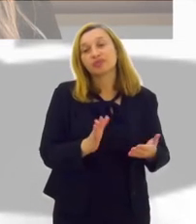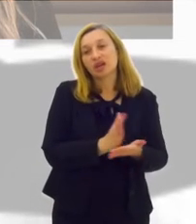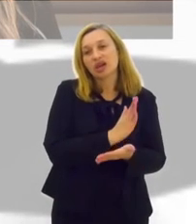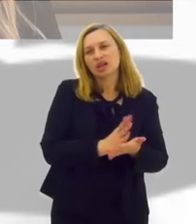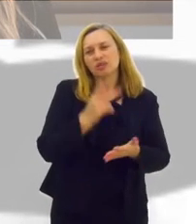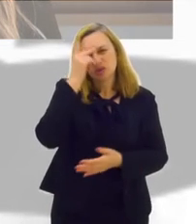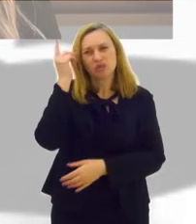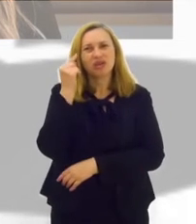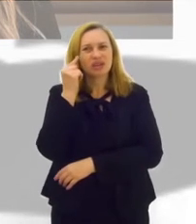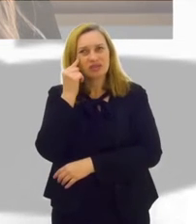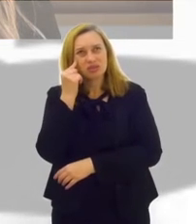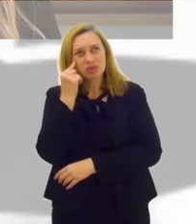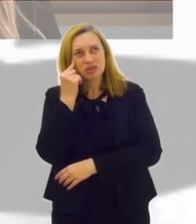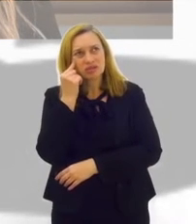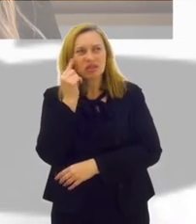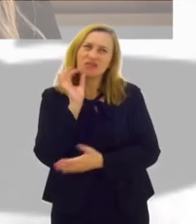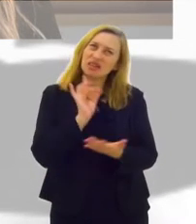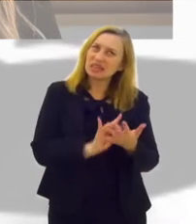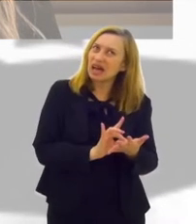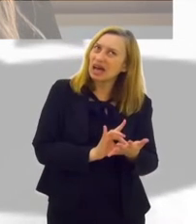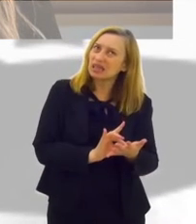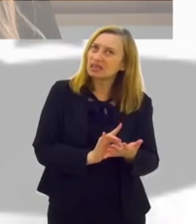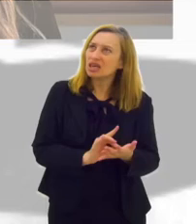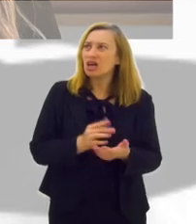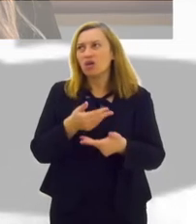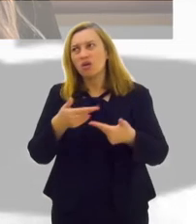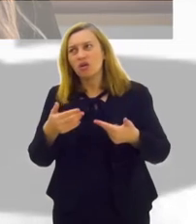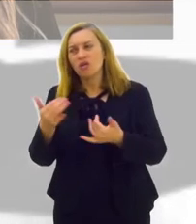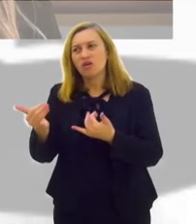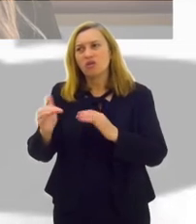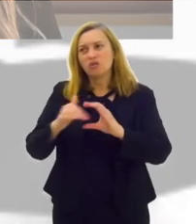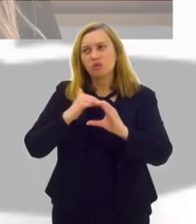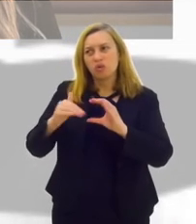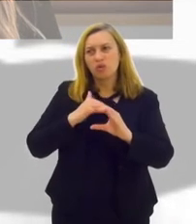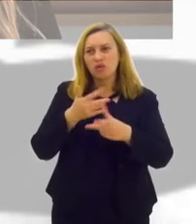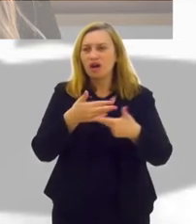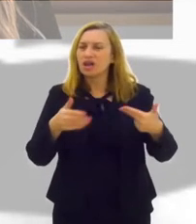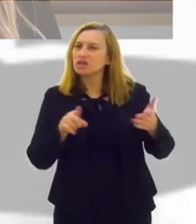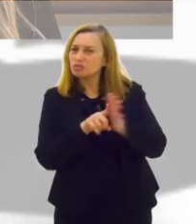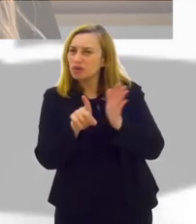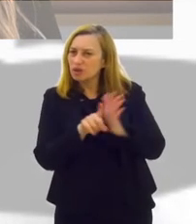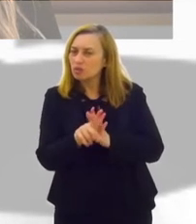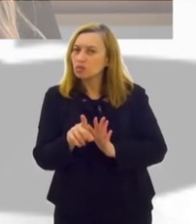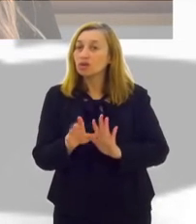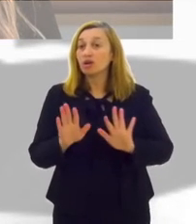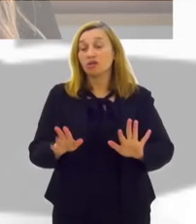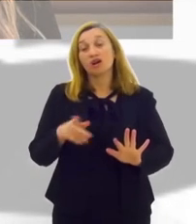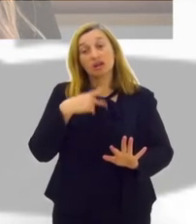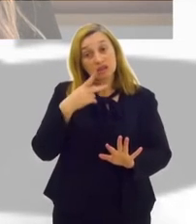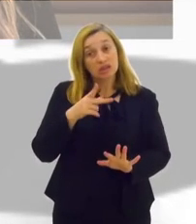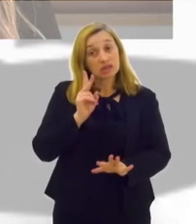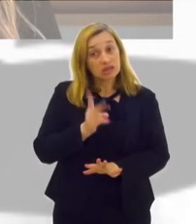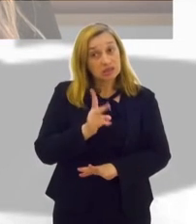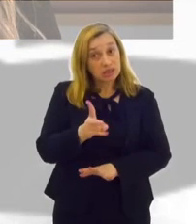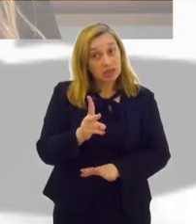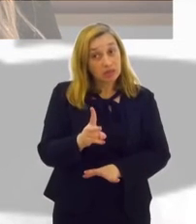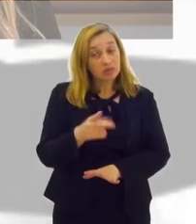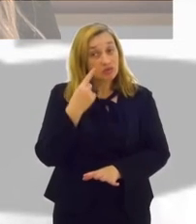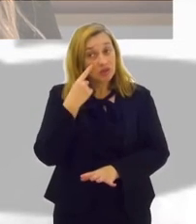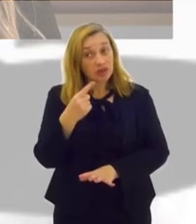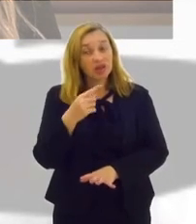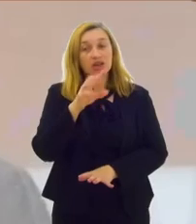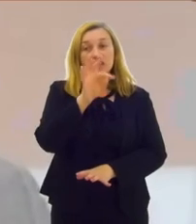E aí muita gente fica na dúvida, nossa, será que isso é verdade? Eu recebo muitas perguntas sobre isso. Olha, sempre checa lá